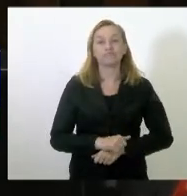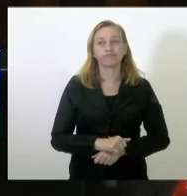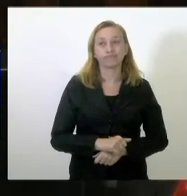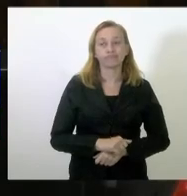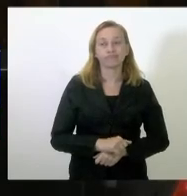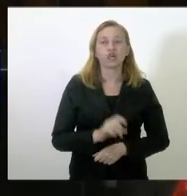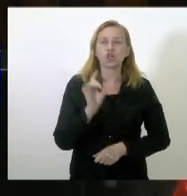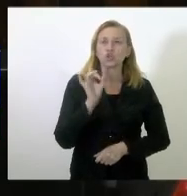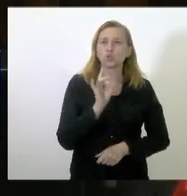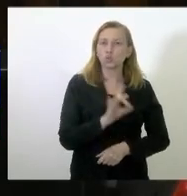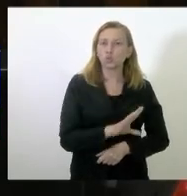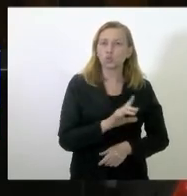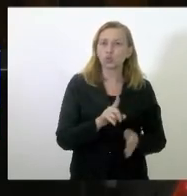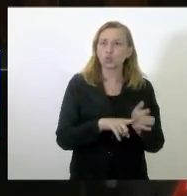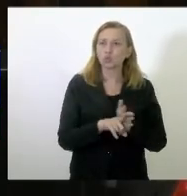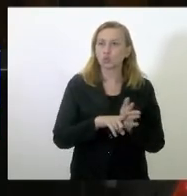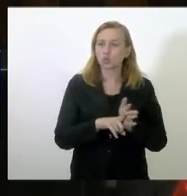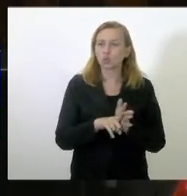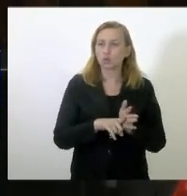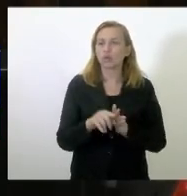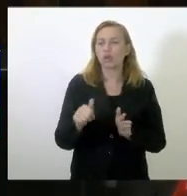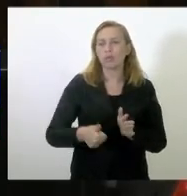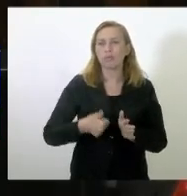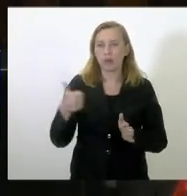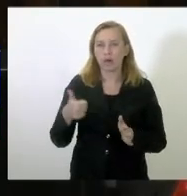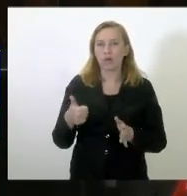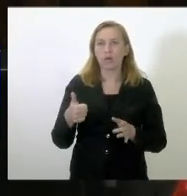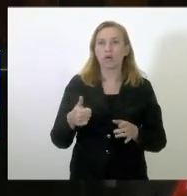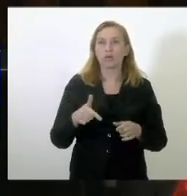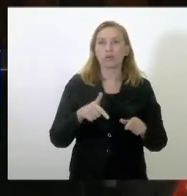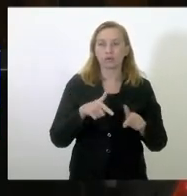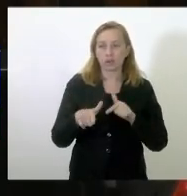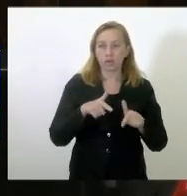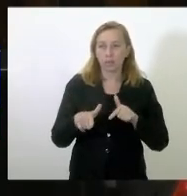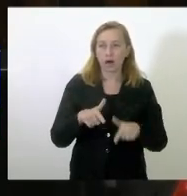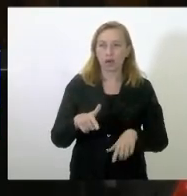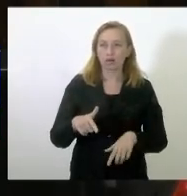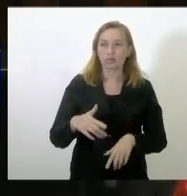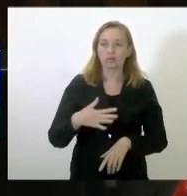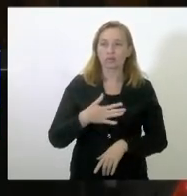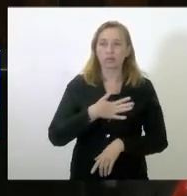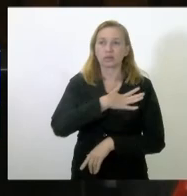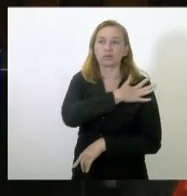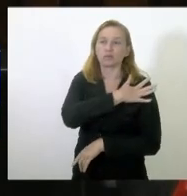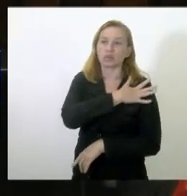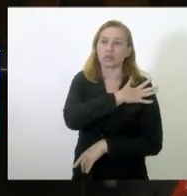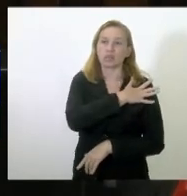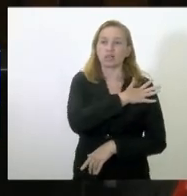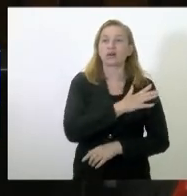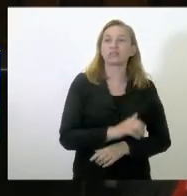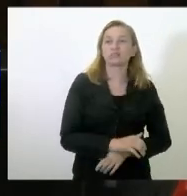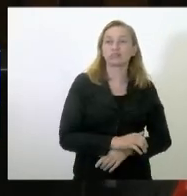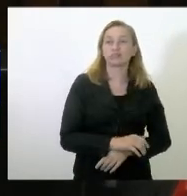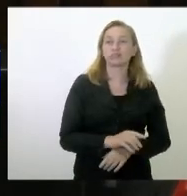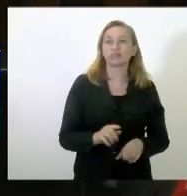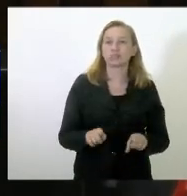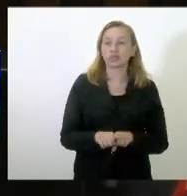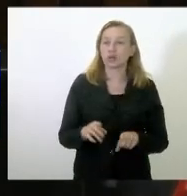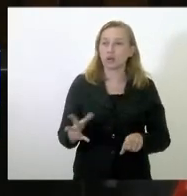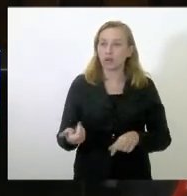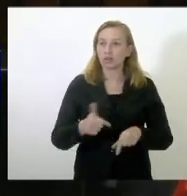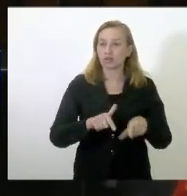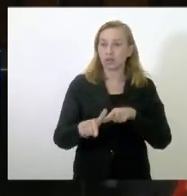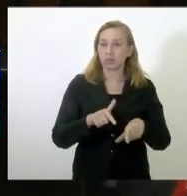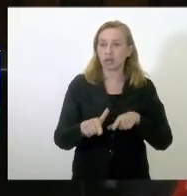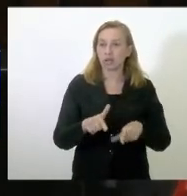na última análise, garantir uma prestação desse servidor militar de maior qualidade ao cidadão na ponta. Então, um papel importante.